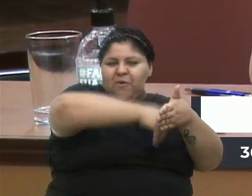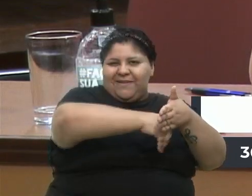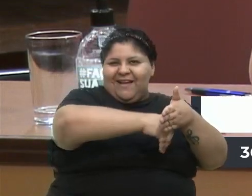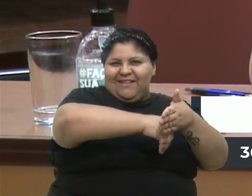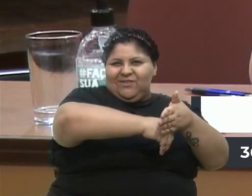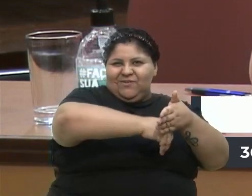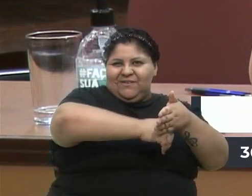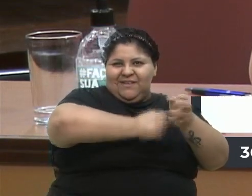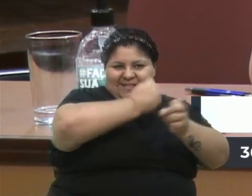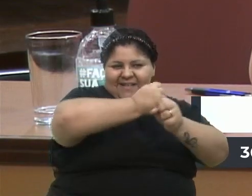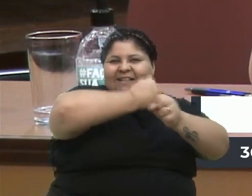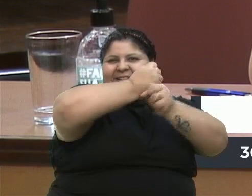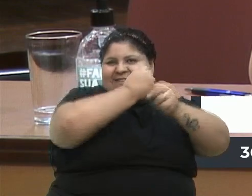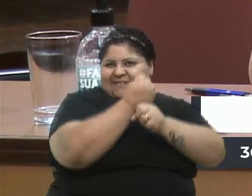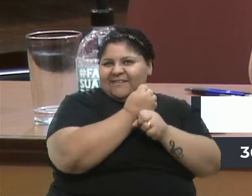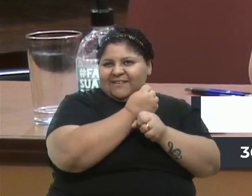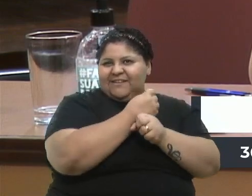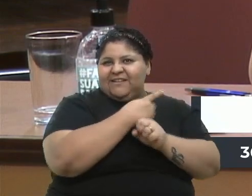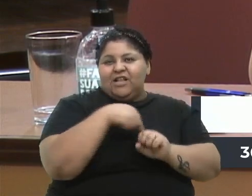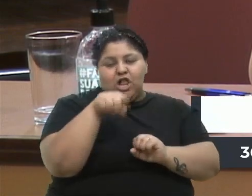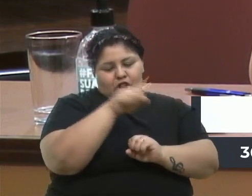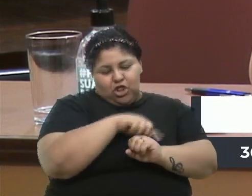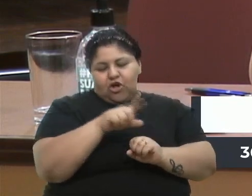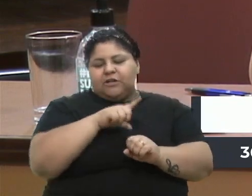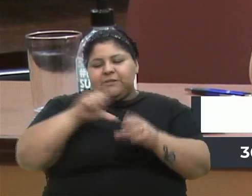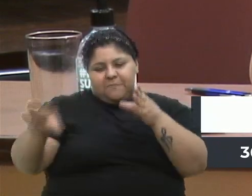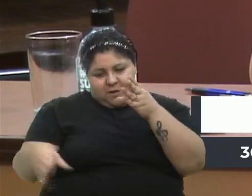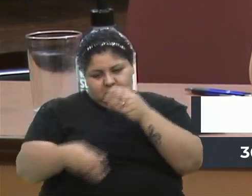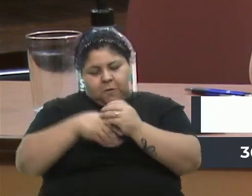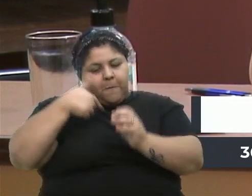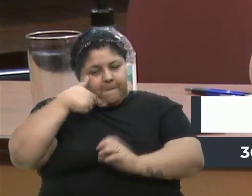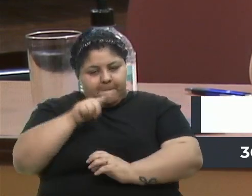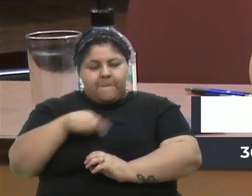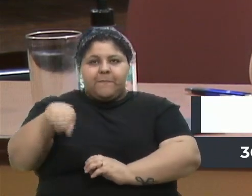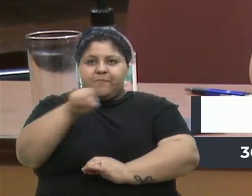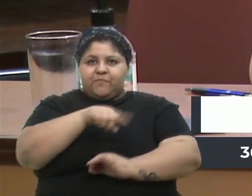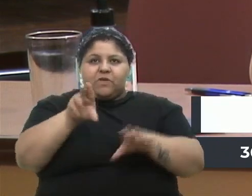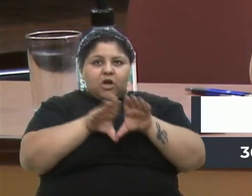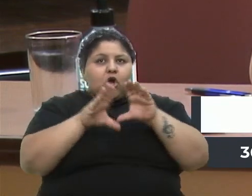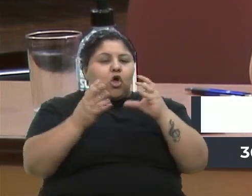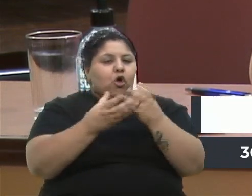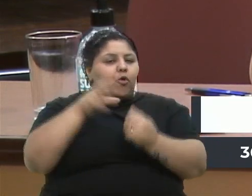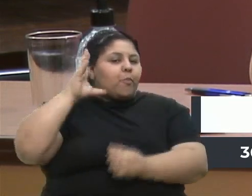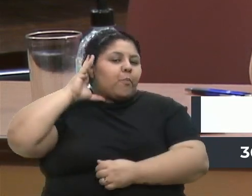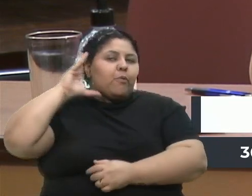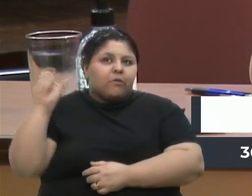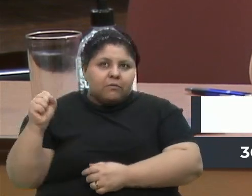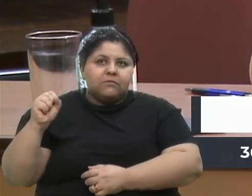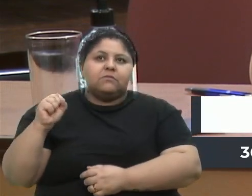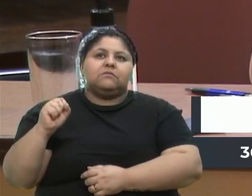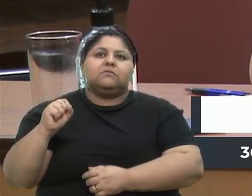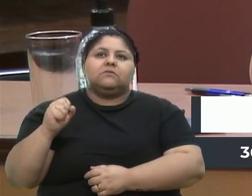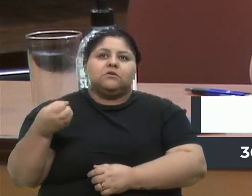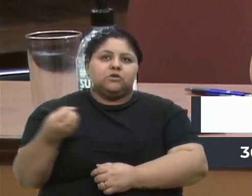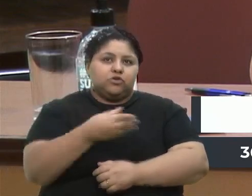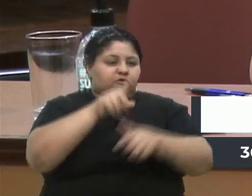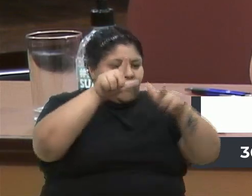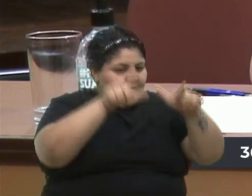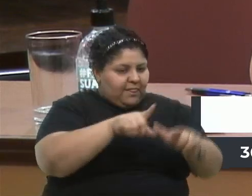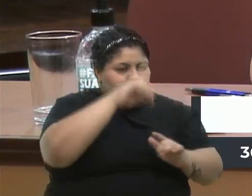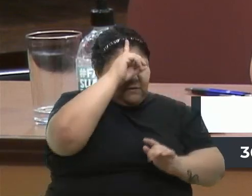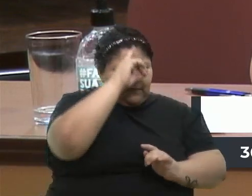grandes e vultuosas emendas que nós conseguimos. Então, a comunidade tem se envolvido no tema nova ala do Hospital